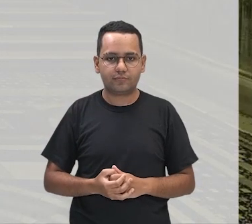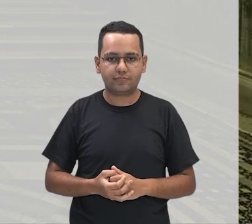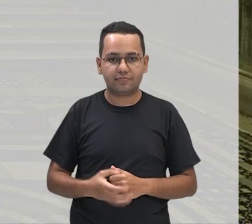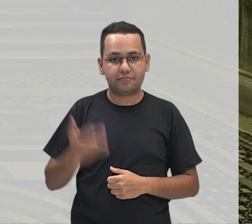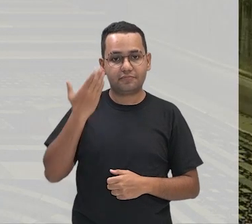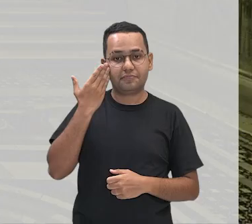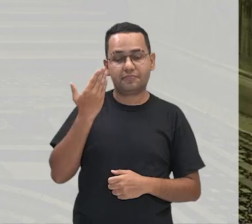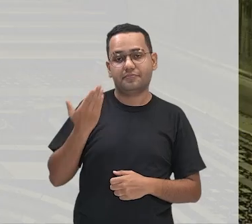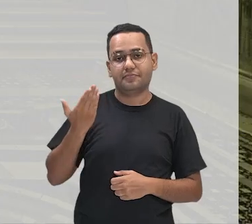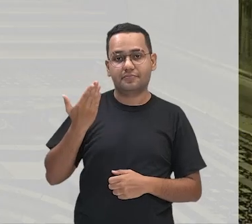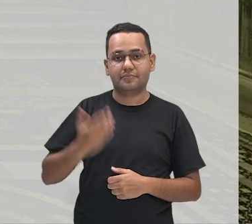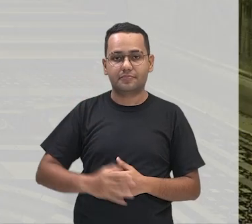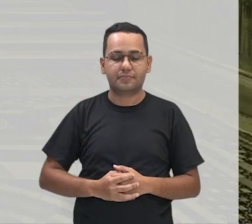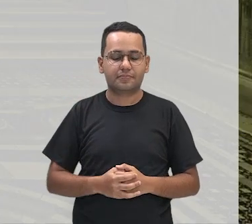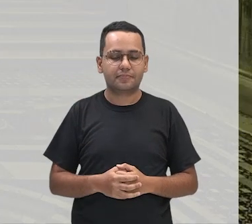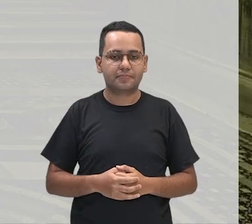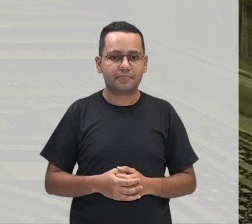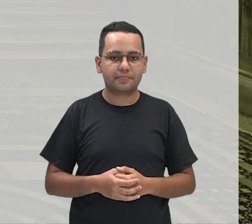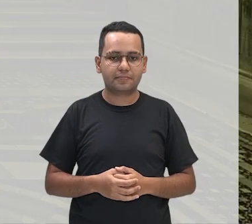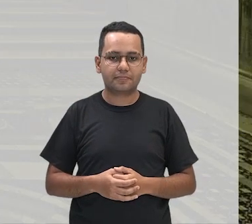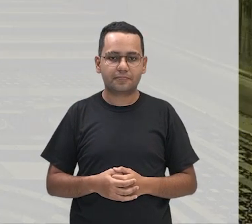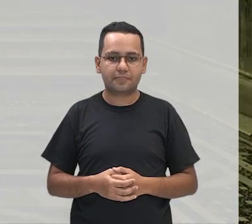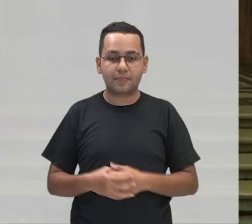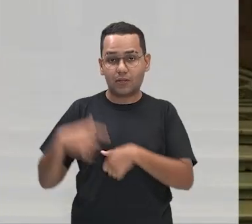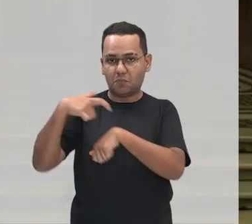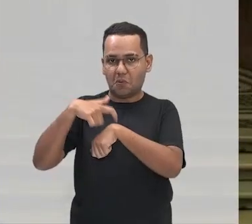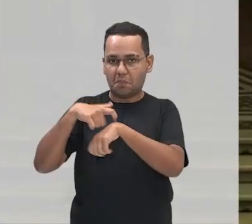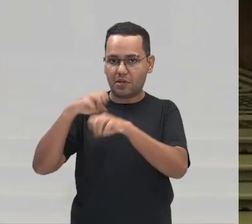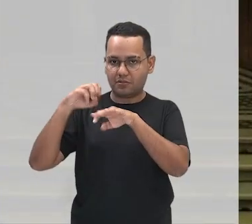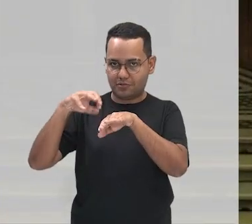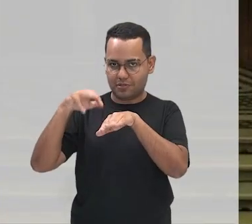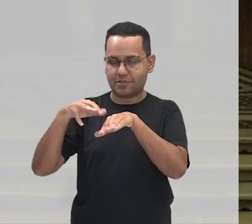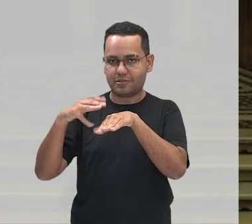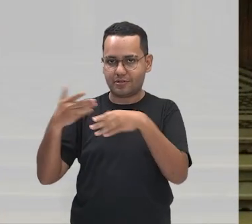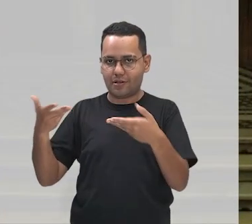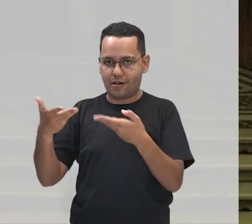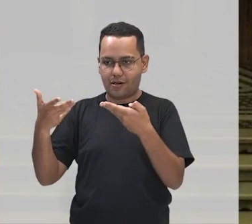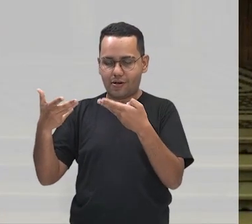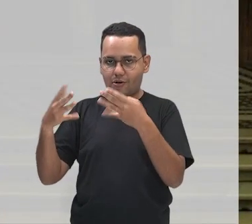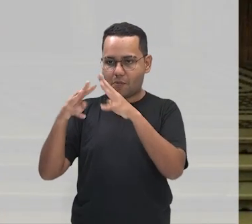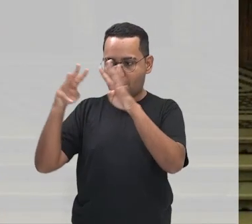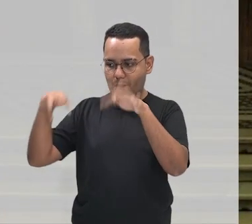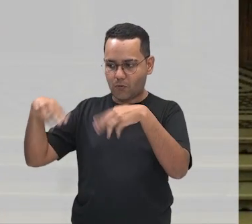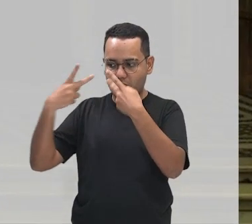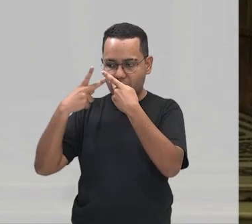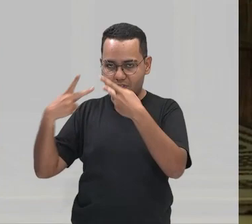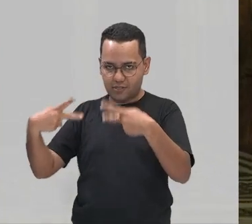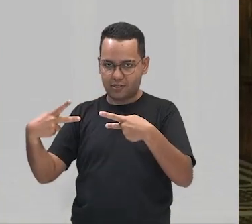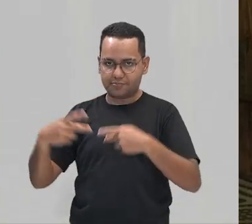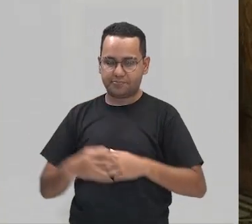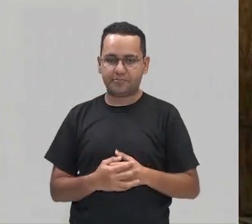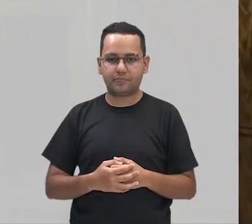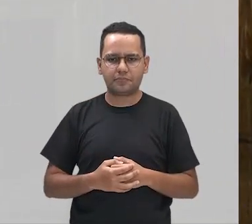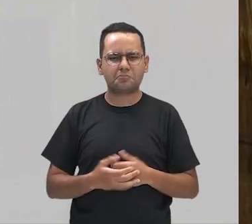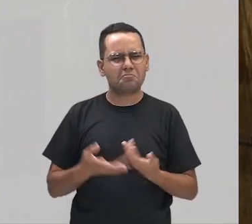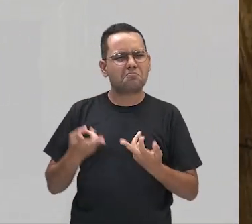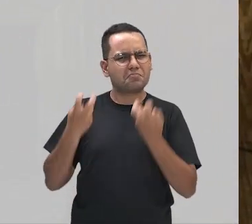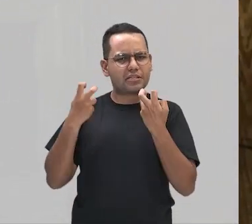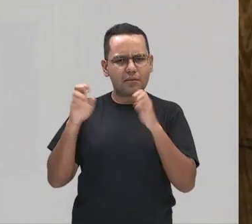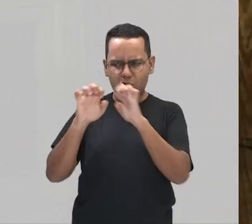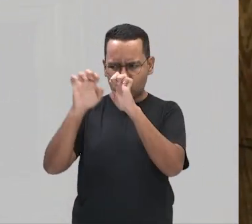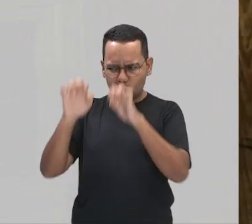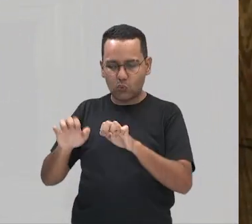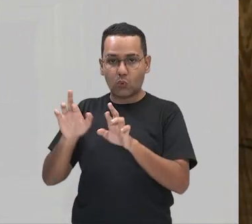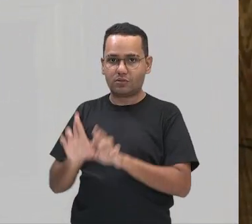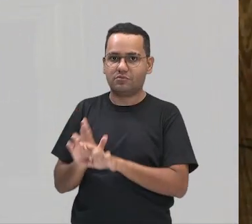as aulas. Vamos ver, olha aqui. Aqui a gente tem uma outra estrutura, na verdade. A gente está aqui no museu,